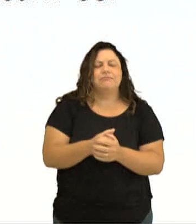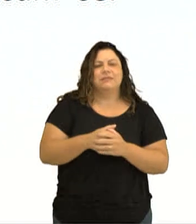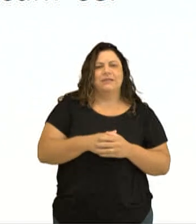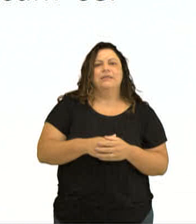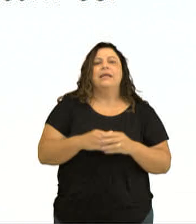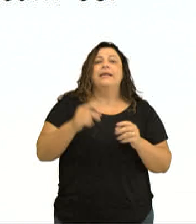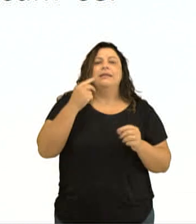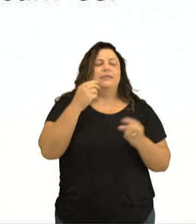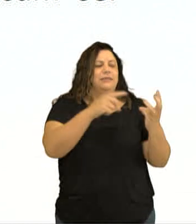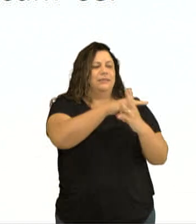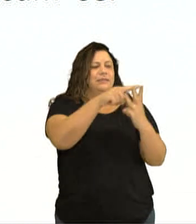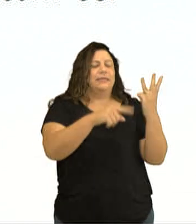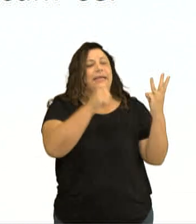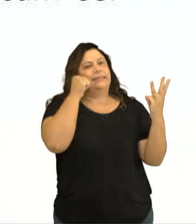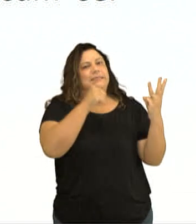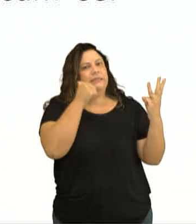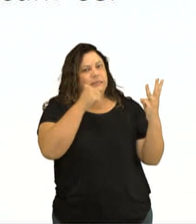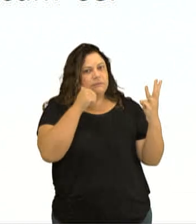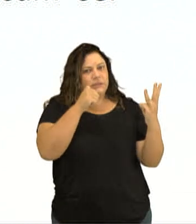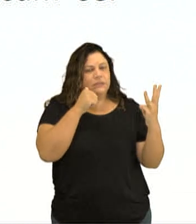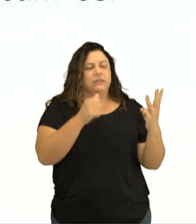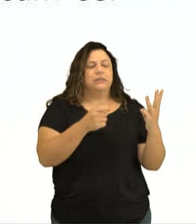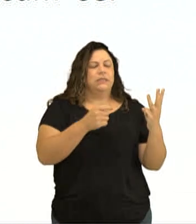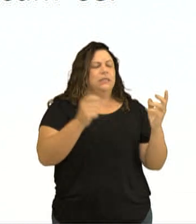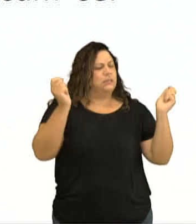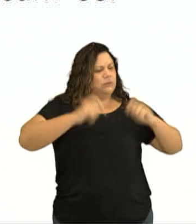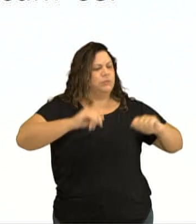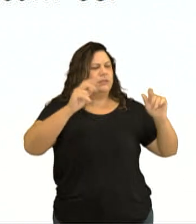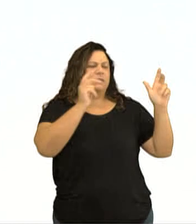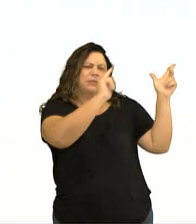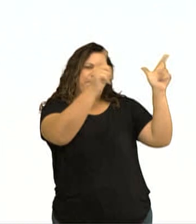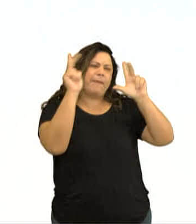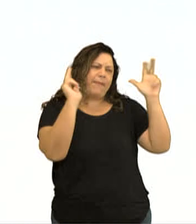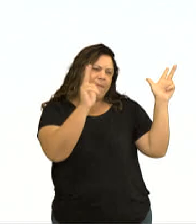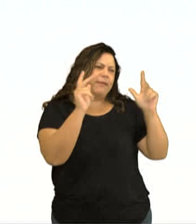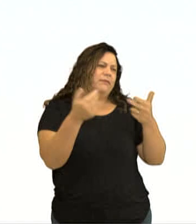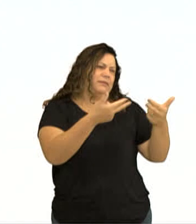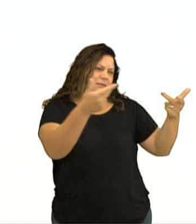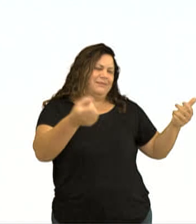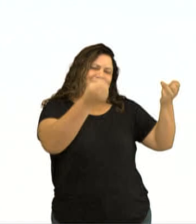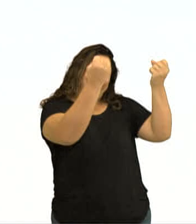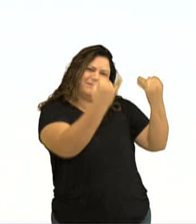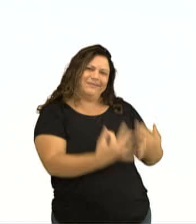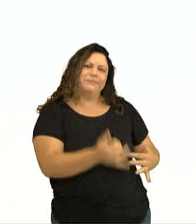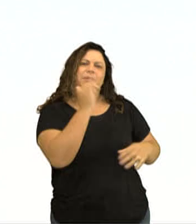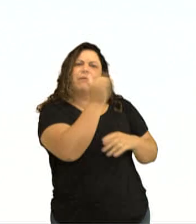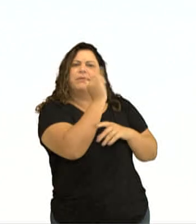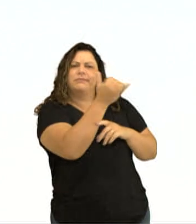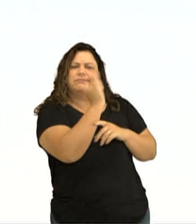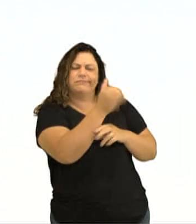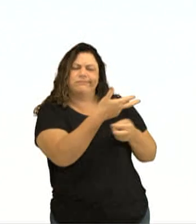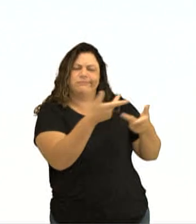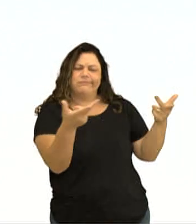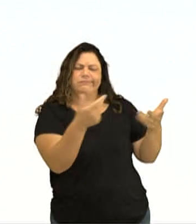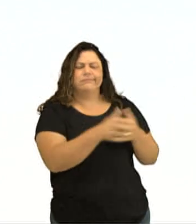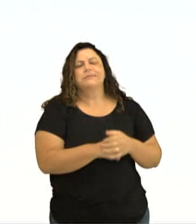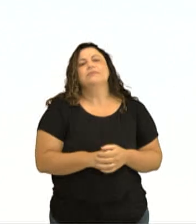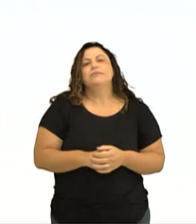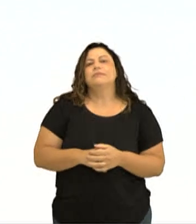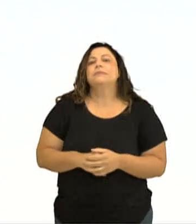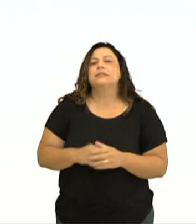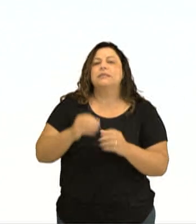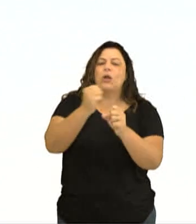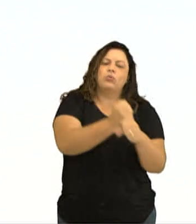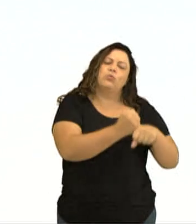ser entretidas antes da invenção do smartphone. As irmãs Lauren, Edith,